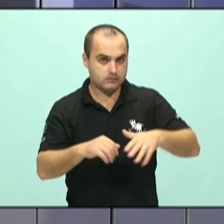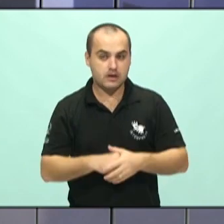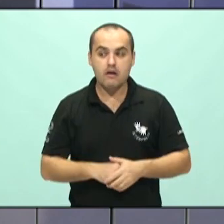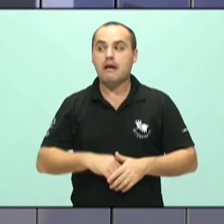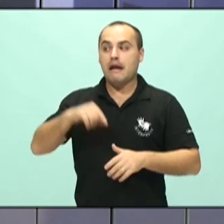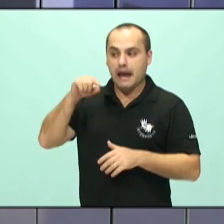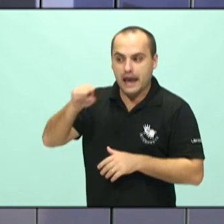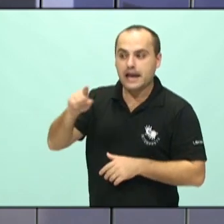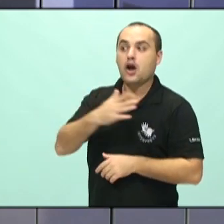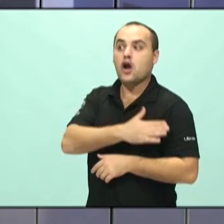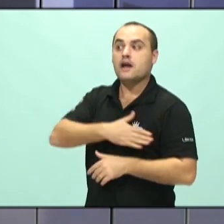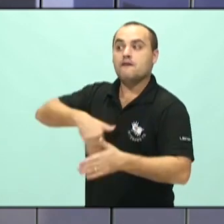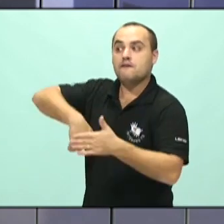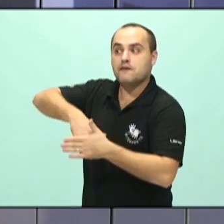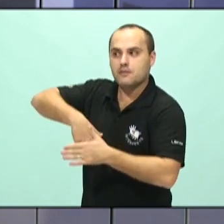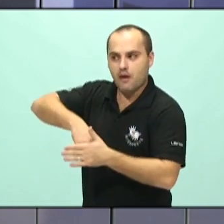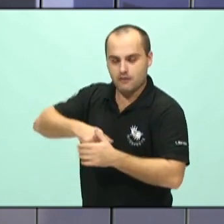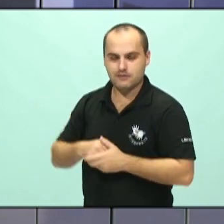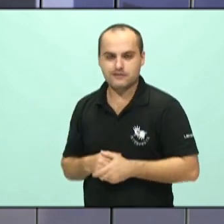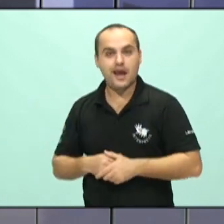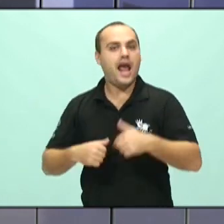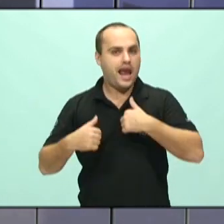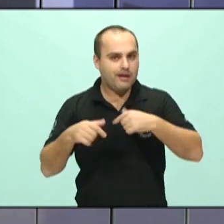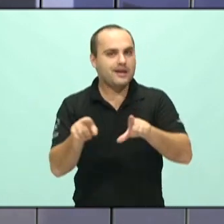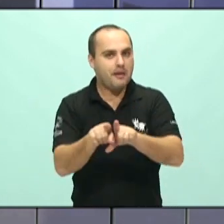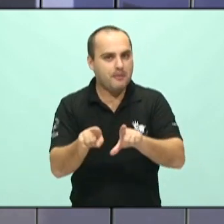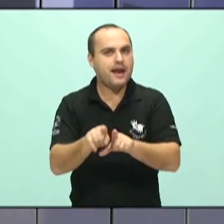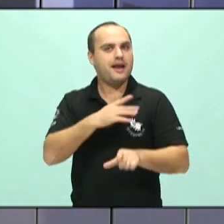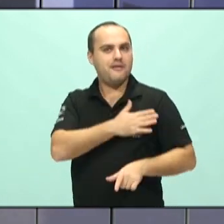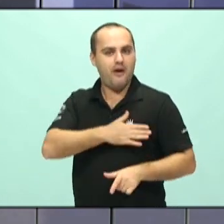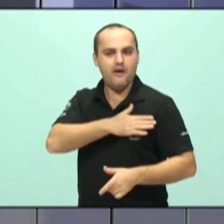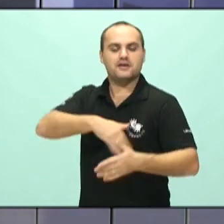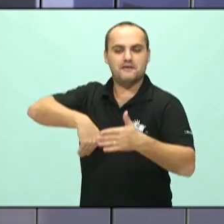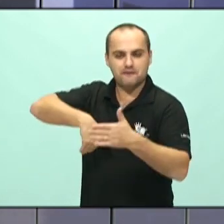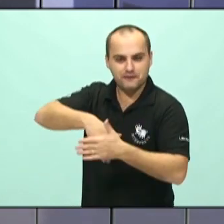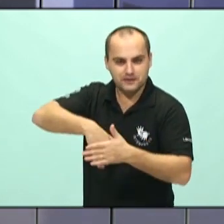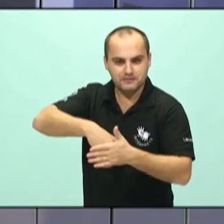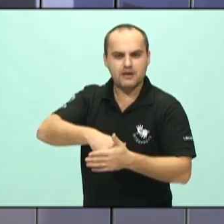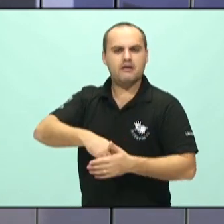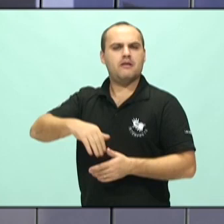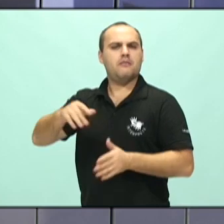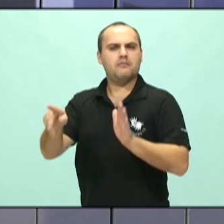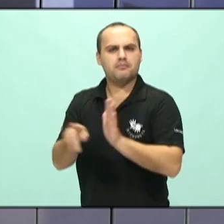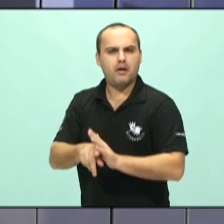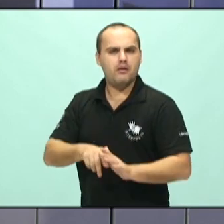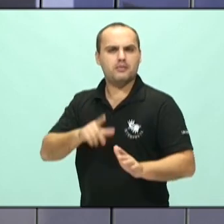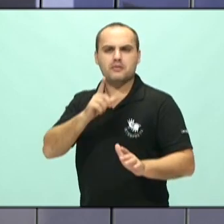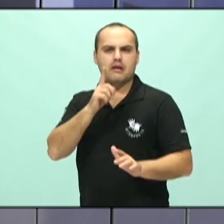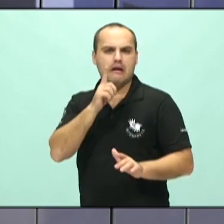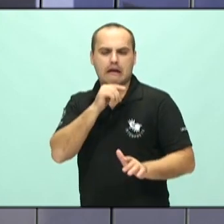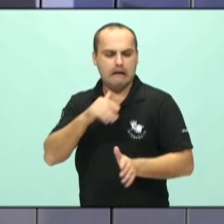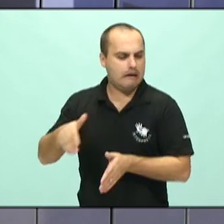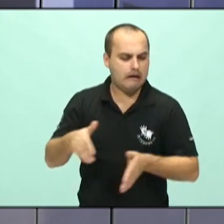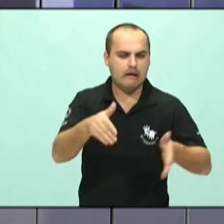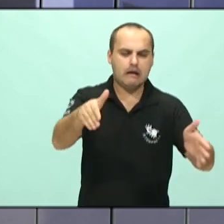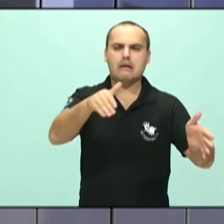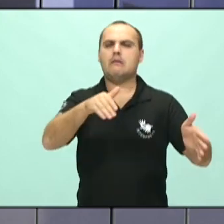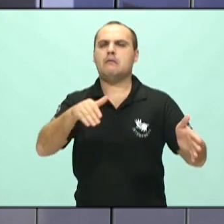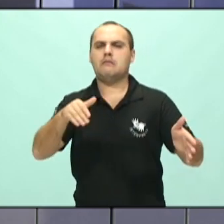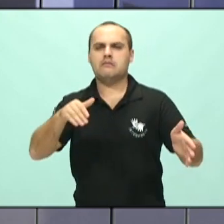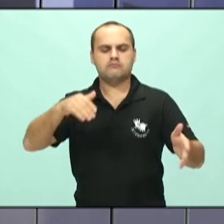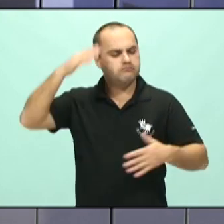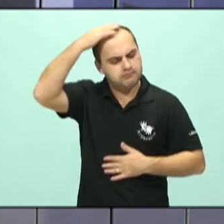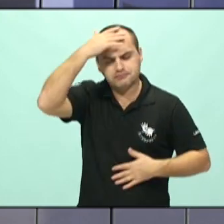gosta de futebol, Eu gosto de futebol, tá? E na minha infância inteira foi jogando futebol, tomando banho no rio, que a gente foi criado aí na margem do Itajaí